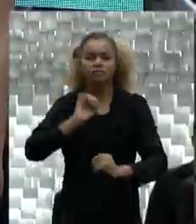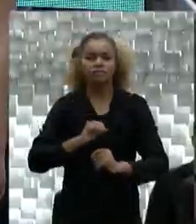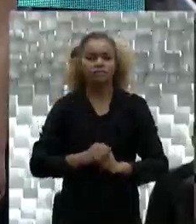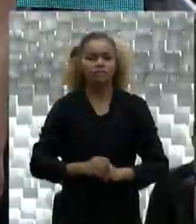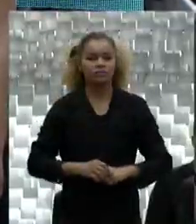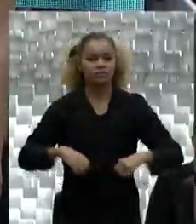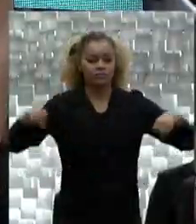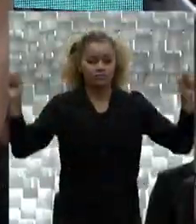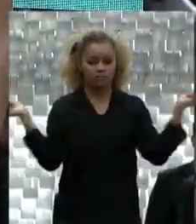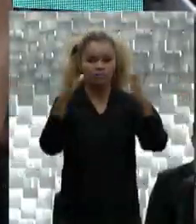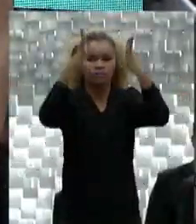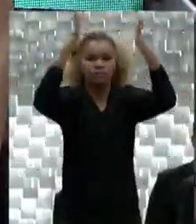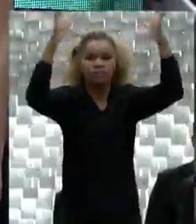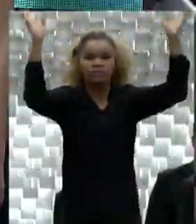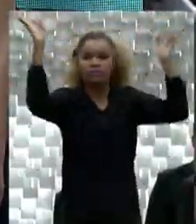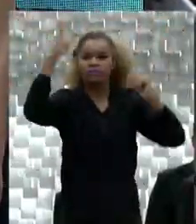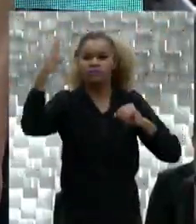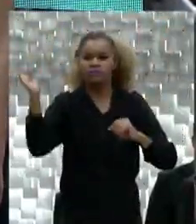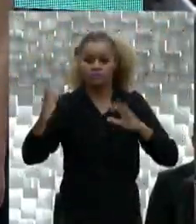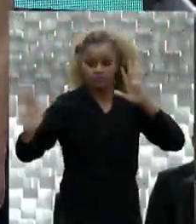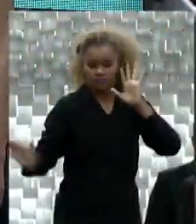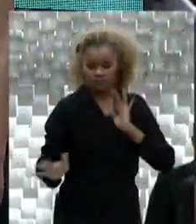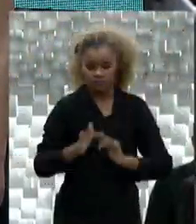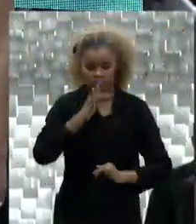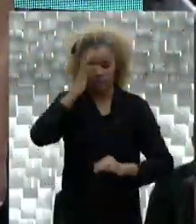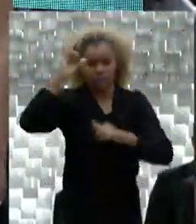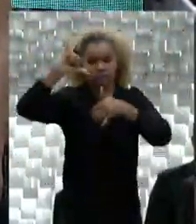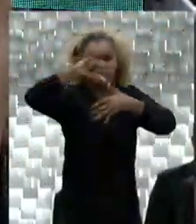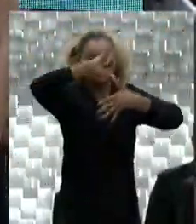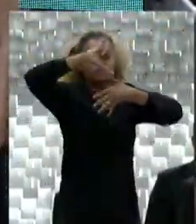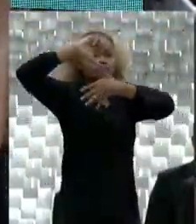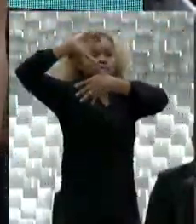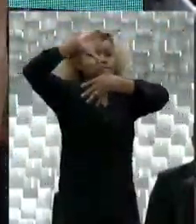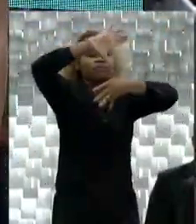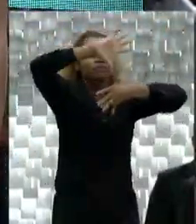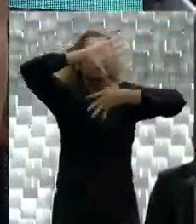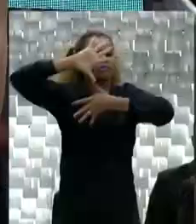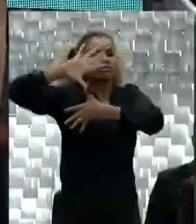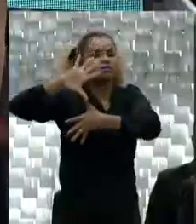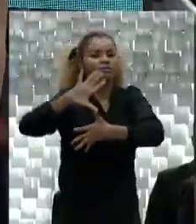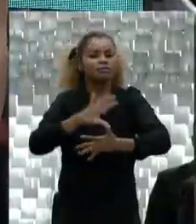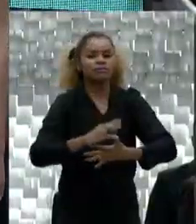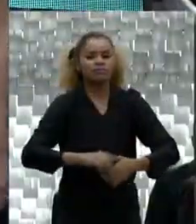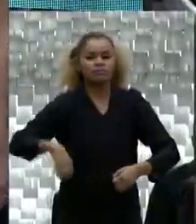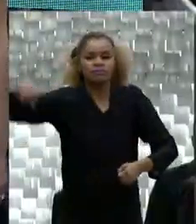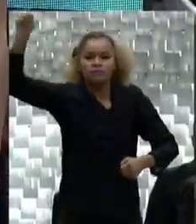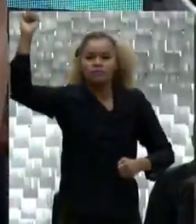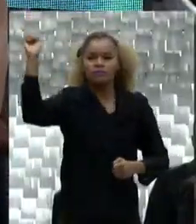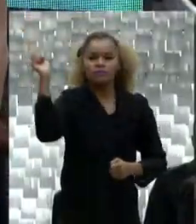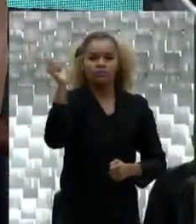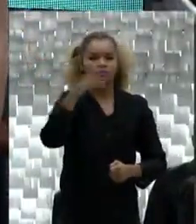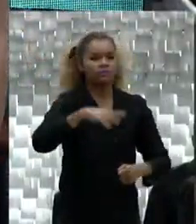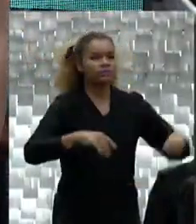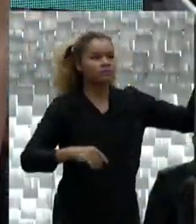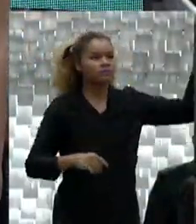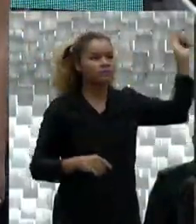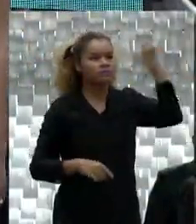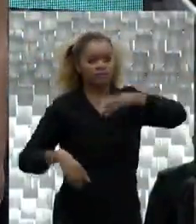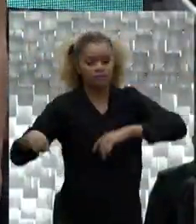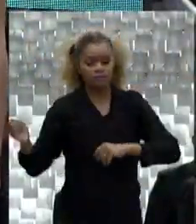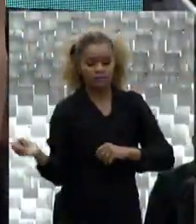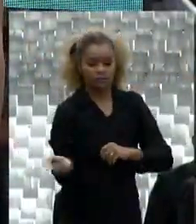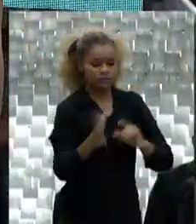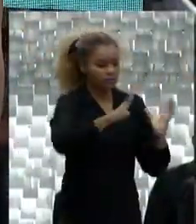profundo, fulguras, ó Brasil, florão da América, e